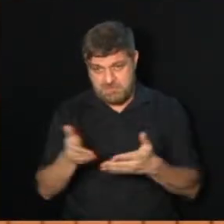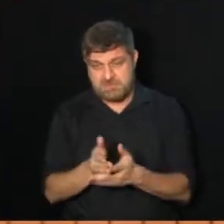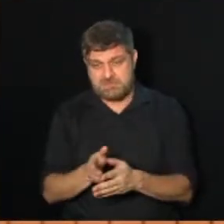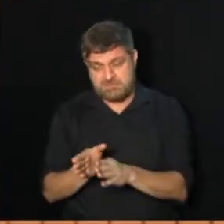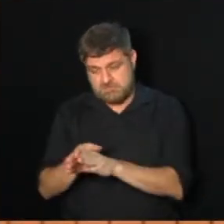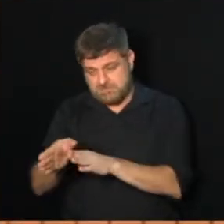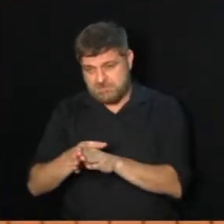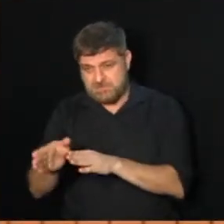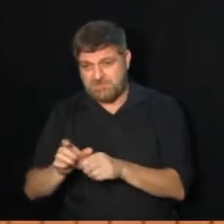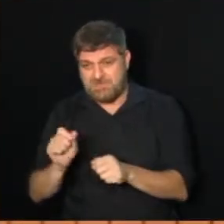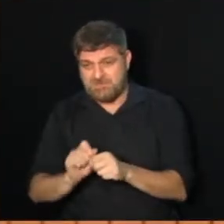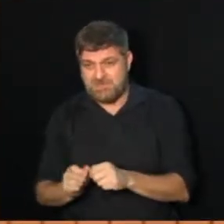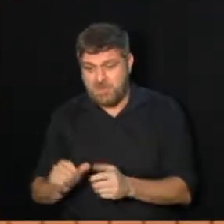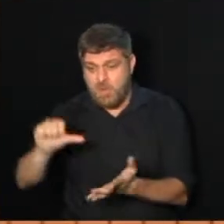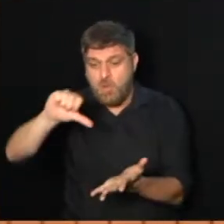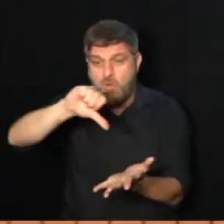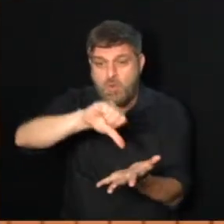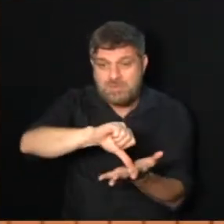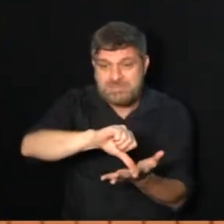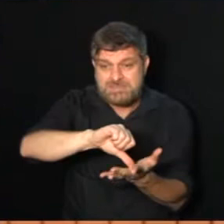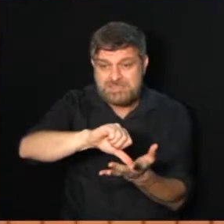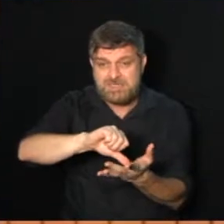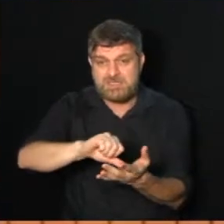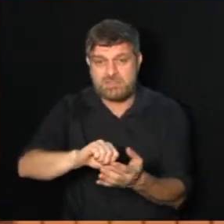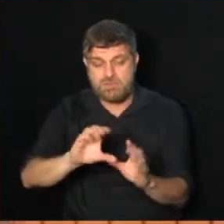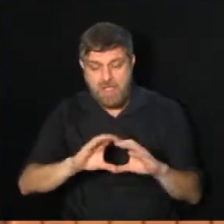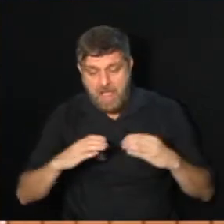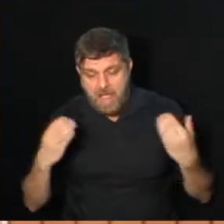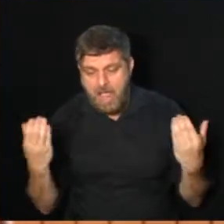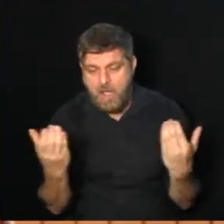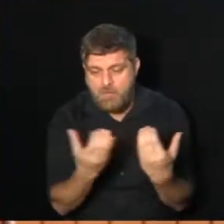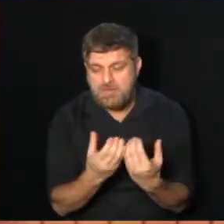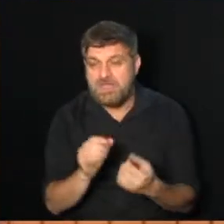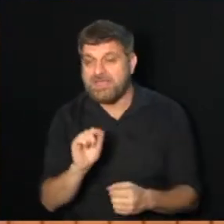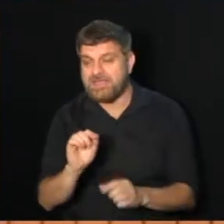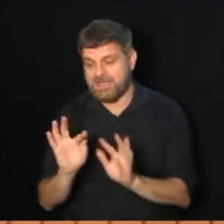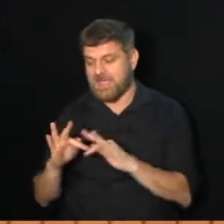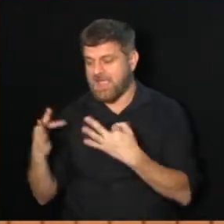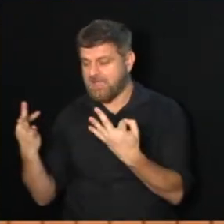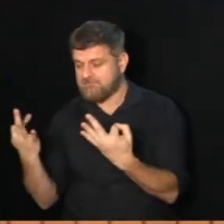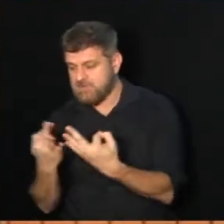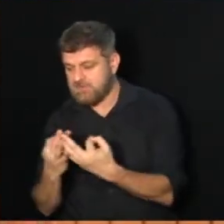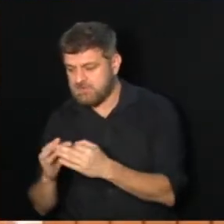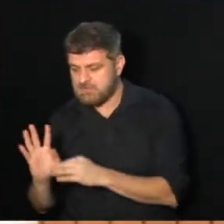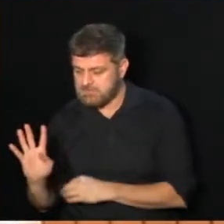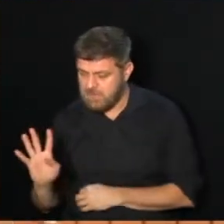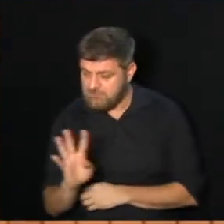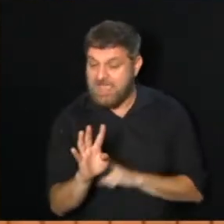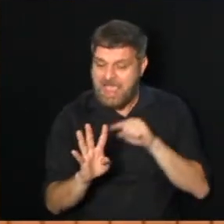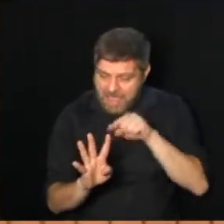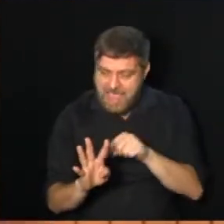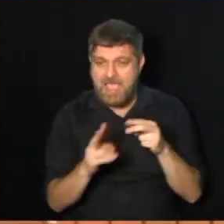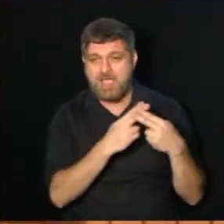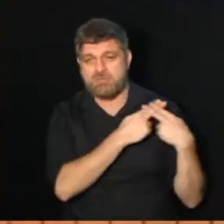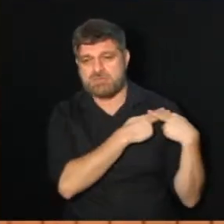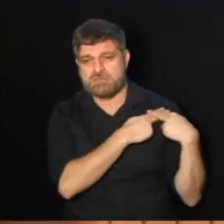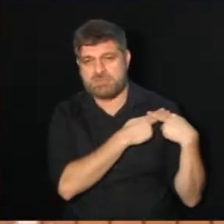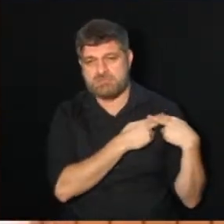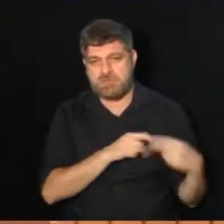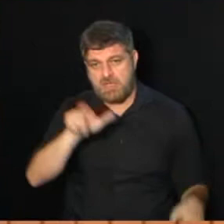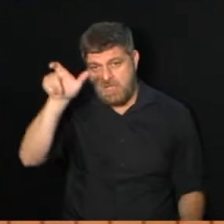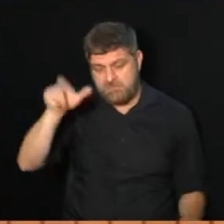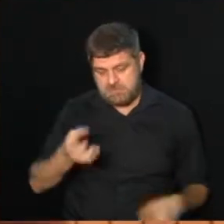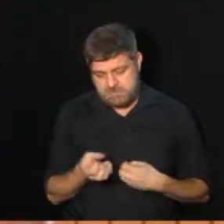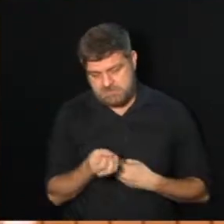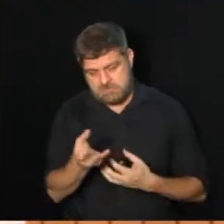para o centro da solução do conflito, traz os familiares, porque os familiares são responsáveis. E o senhor foi muito feliz ao trazer isso